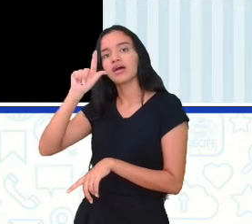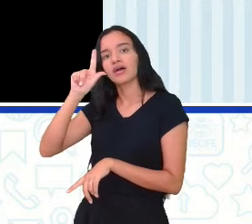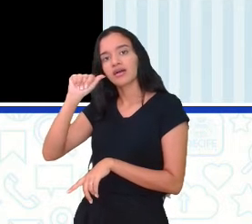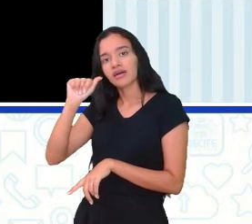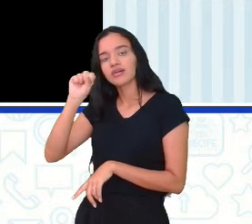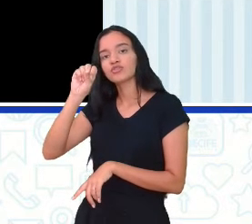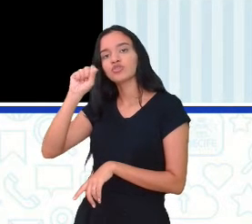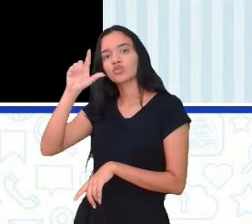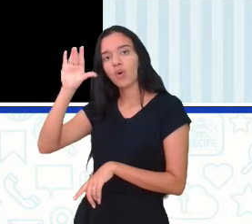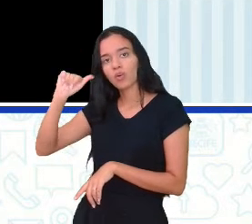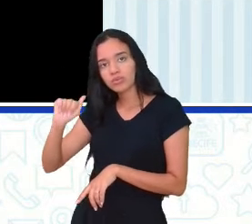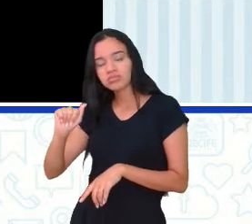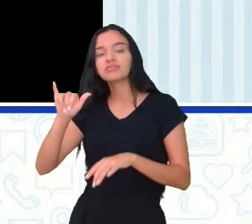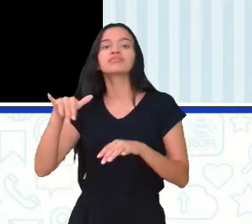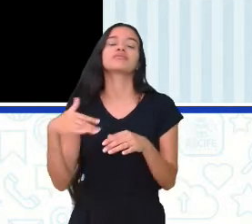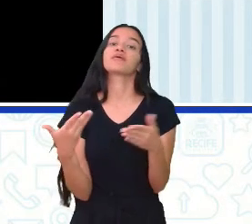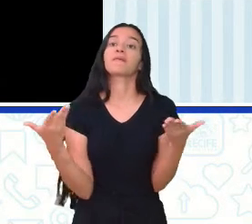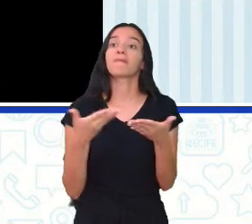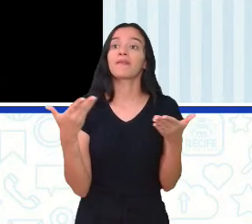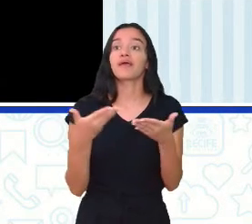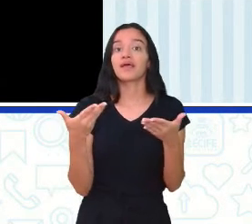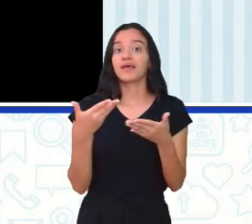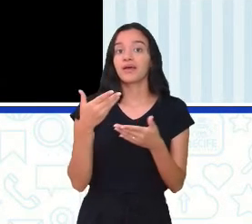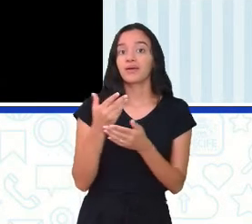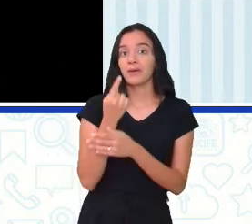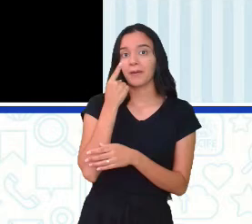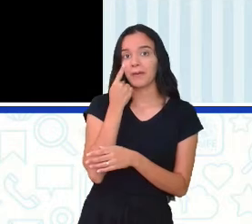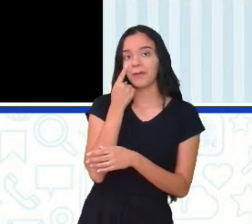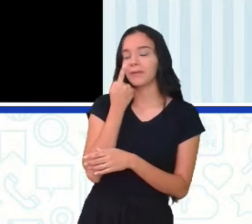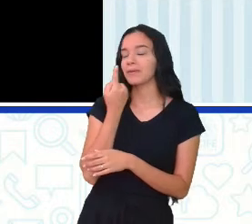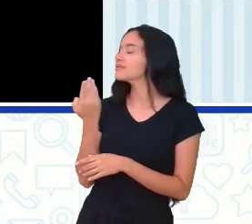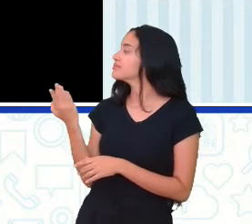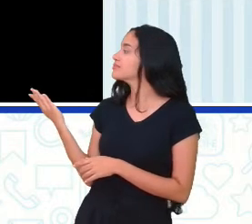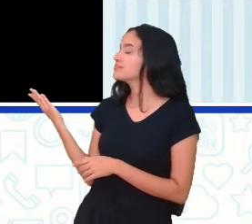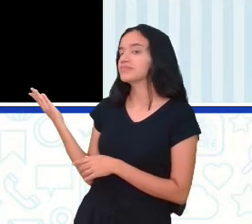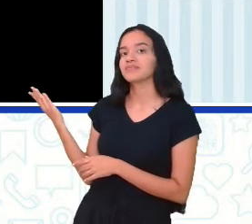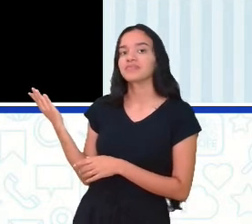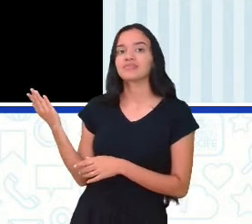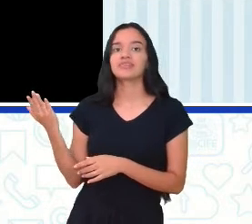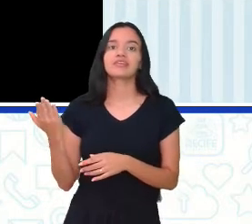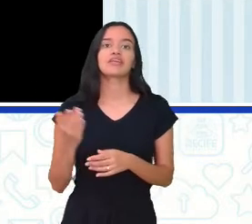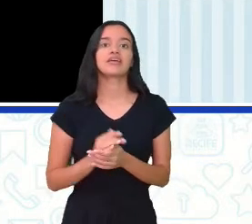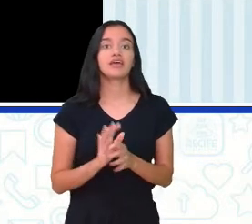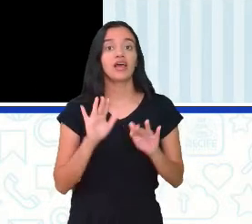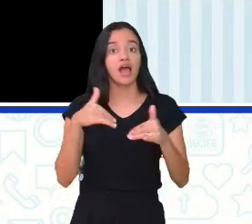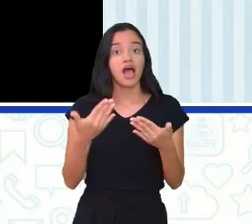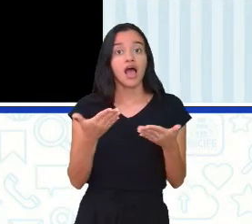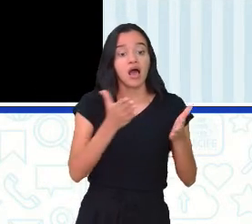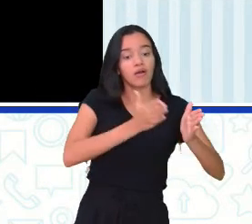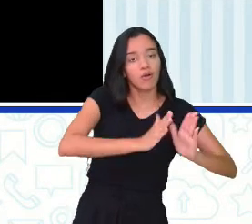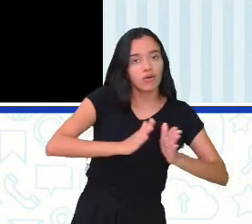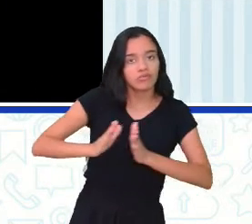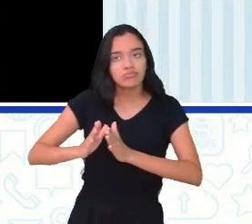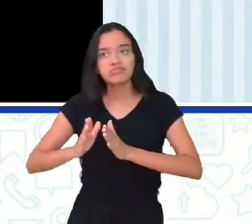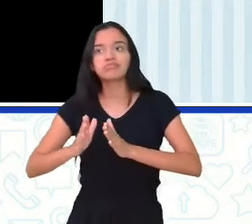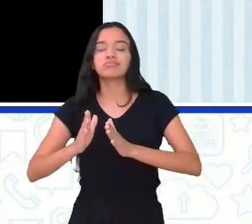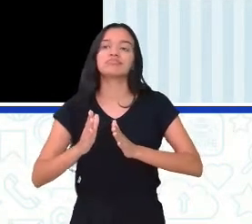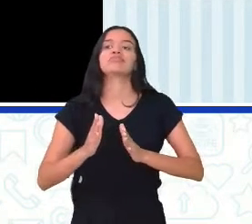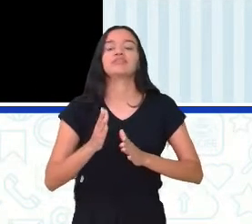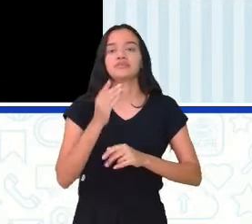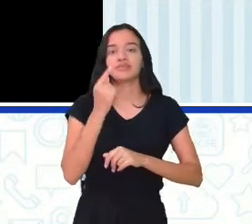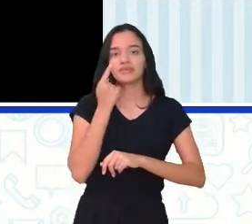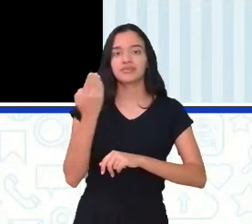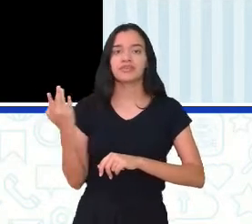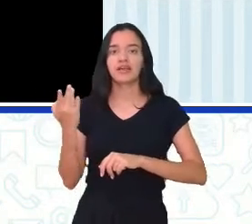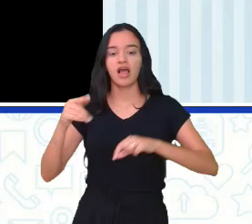sólida para o tanque de lodo e a gasosa para a central de queimadores de gases. Passamos então ao passo seguinte,